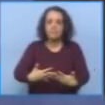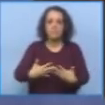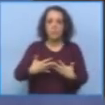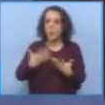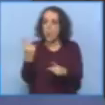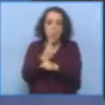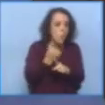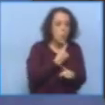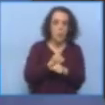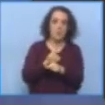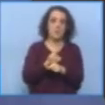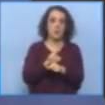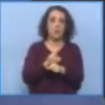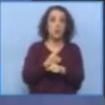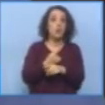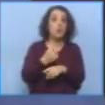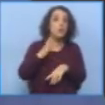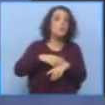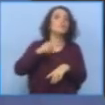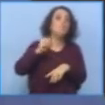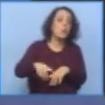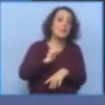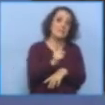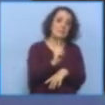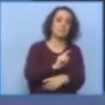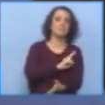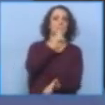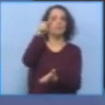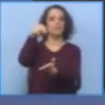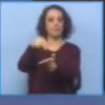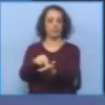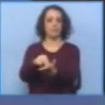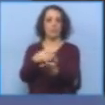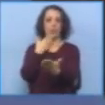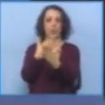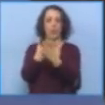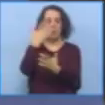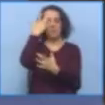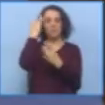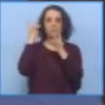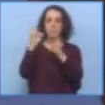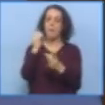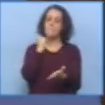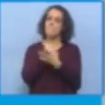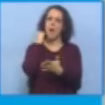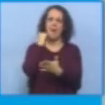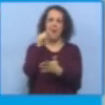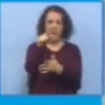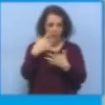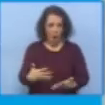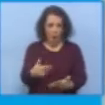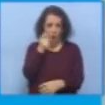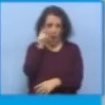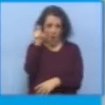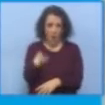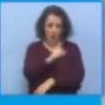Depois de ir participar nesse acontecimento, para ele foi marcante. ele já inventou, entre